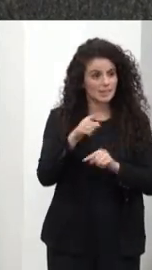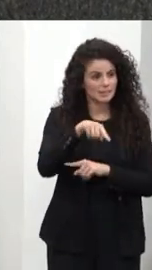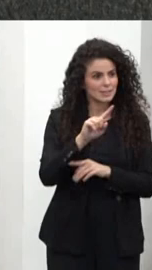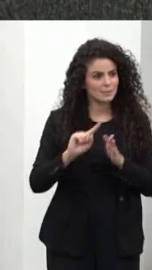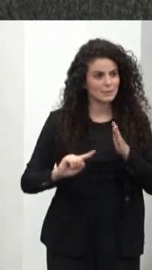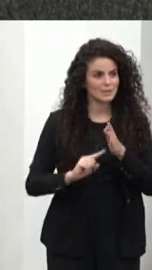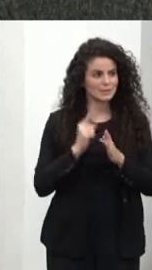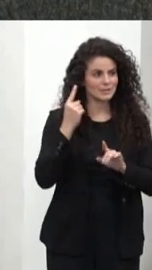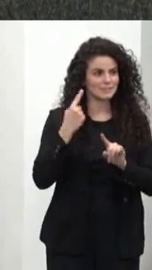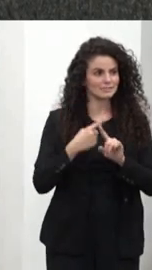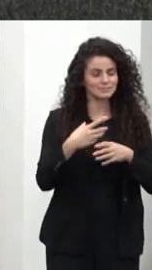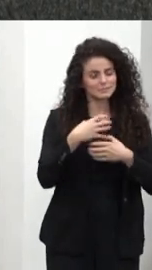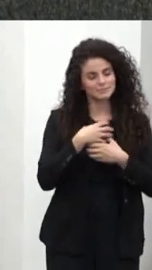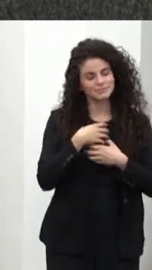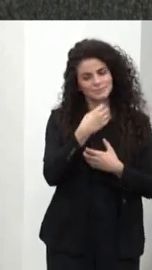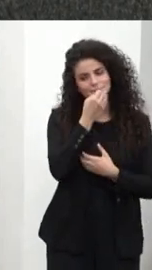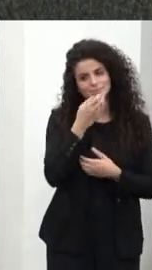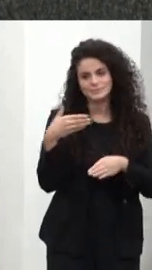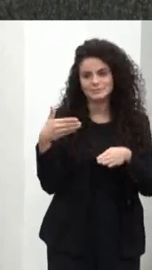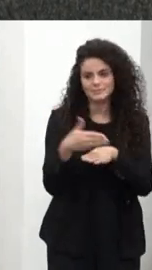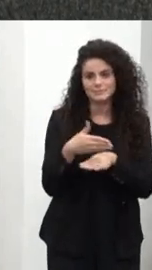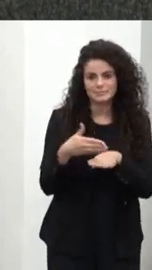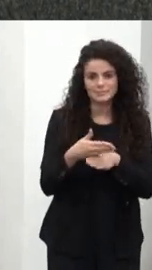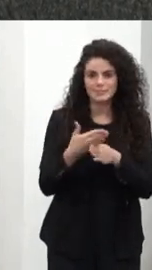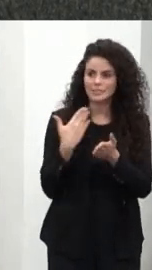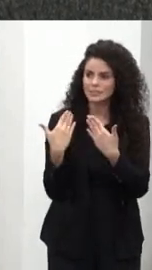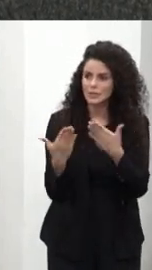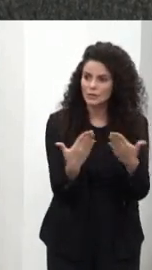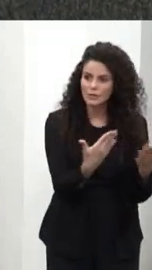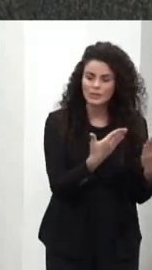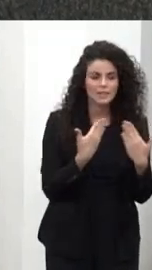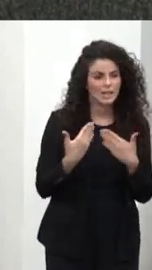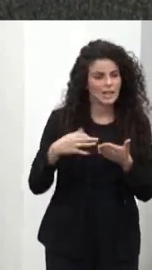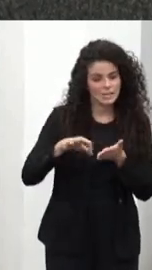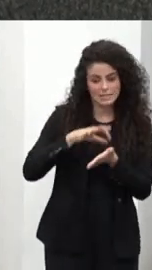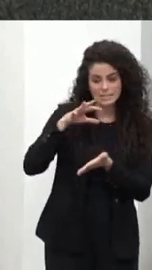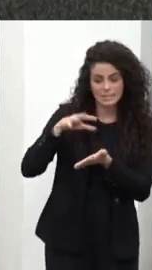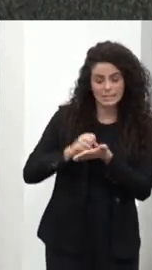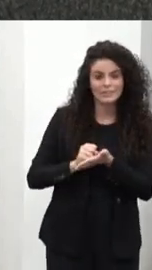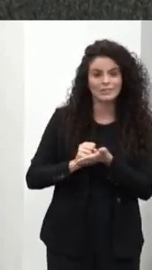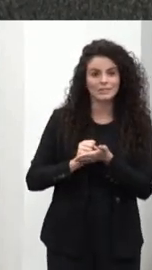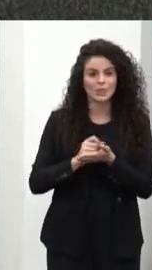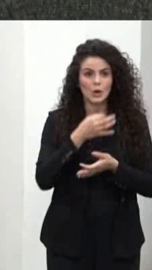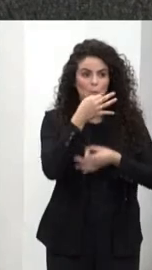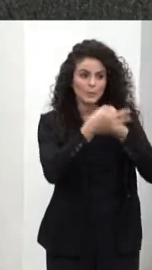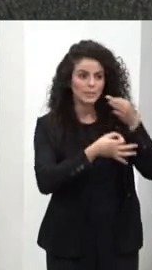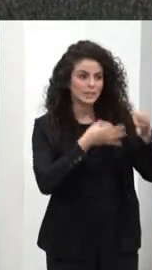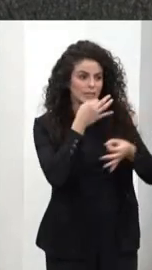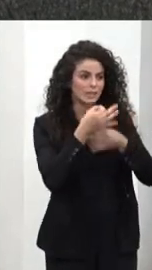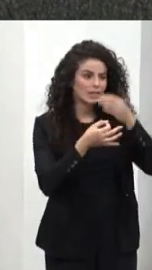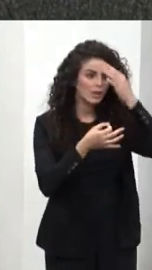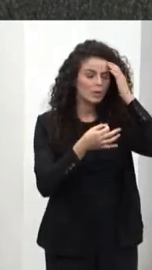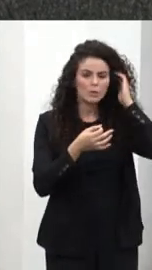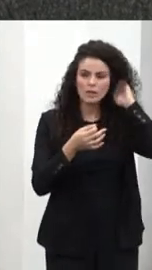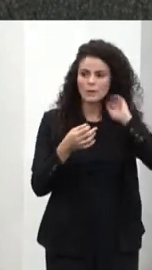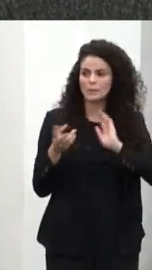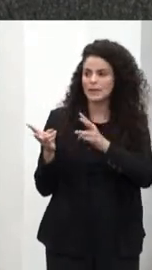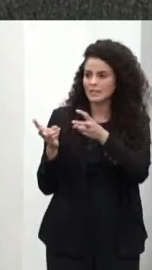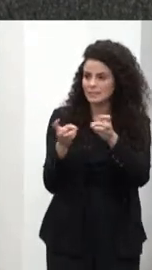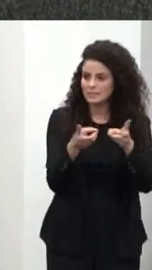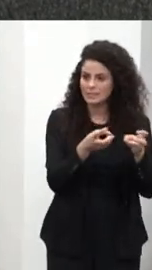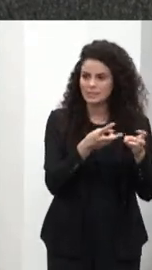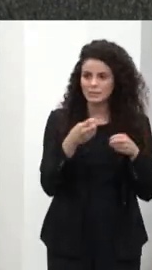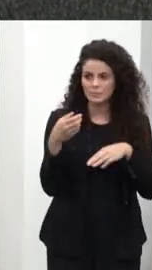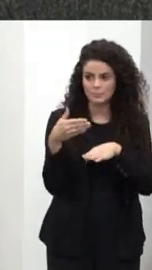se sintam muita vontade para participar para dialogar para se inscrever tem gente aqui das comunidades que eu percebo que tá